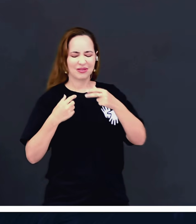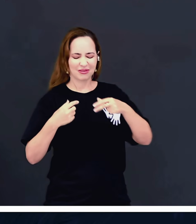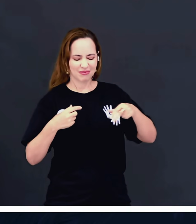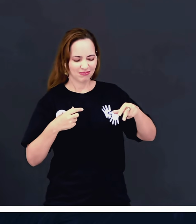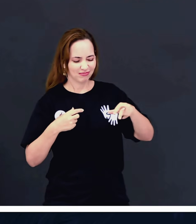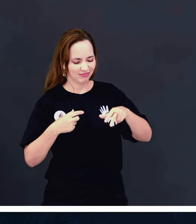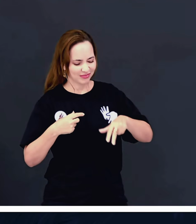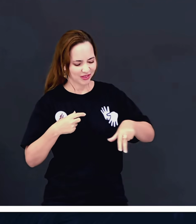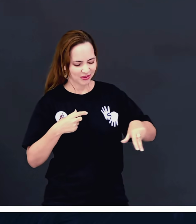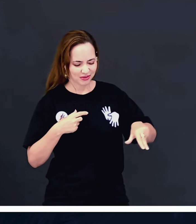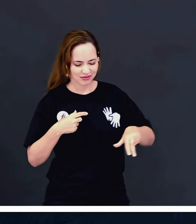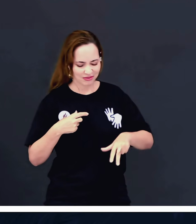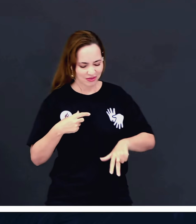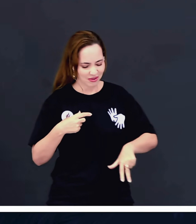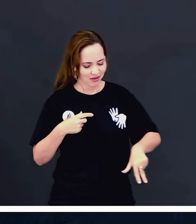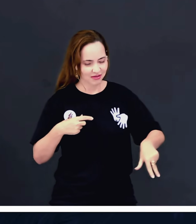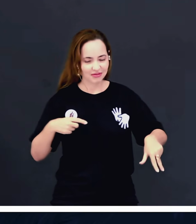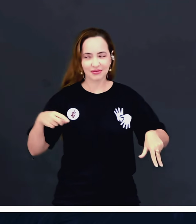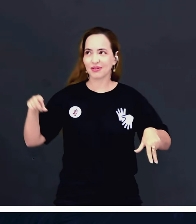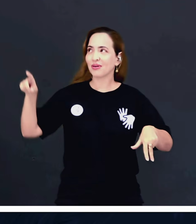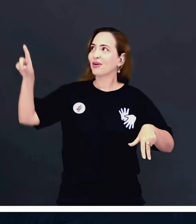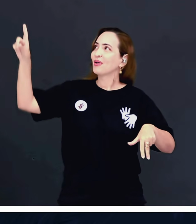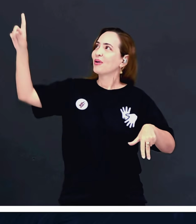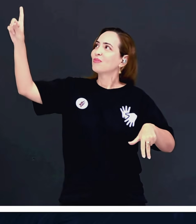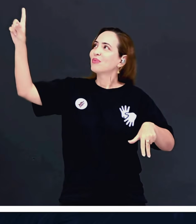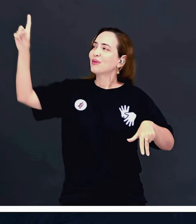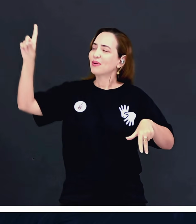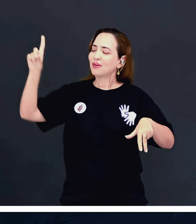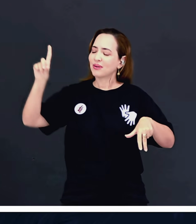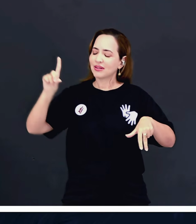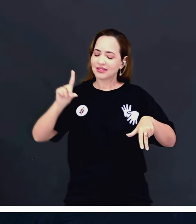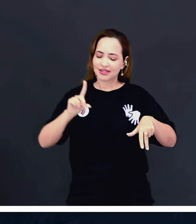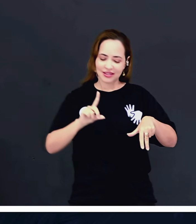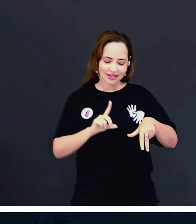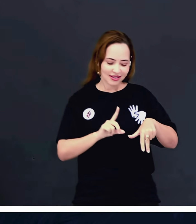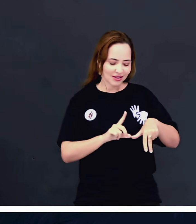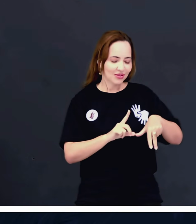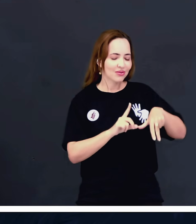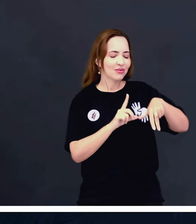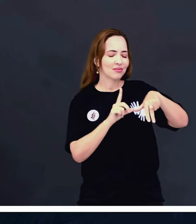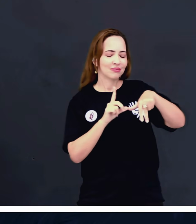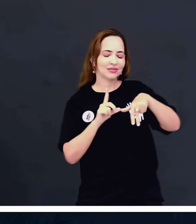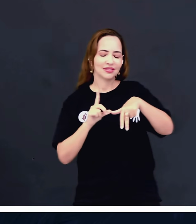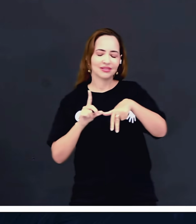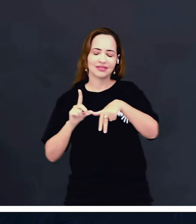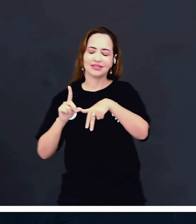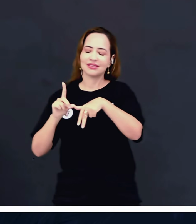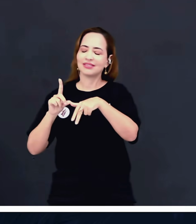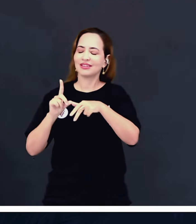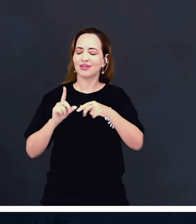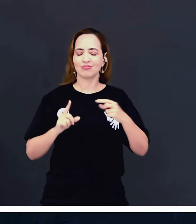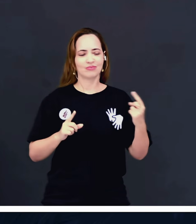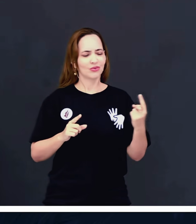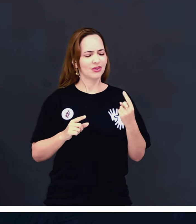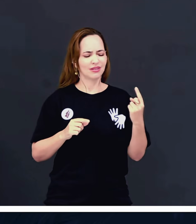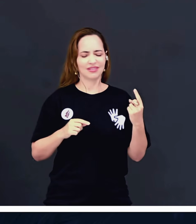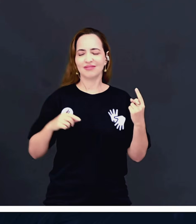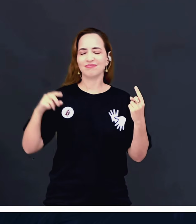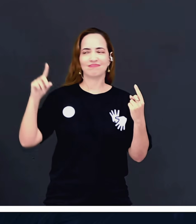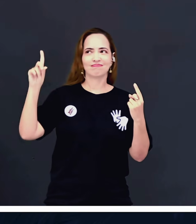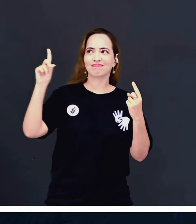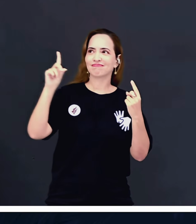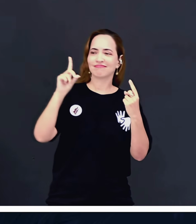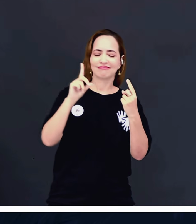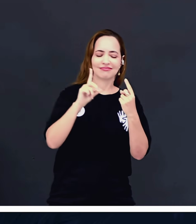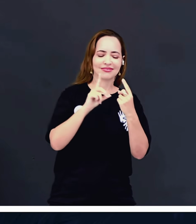Nas águas não vou afundar, pois estás comigo.